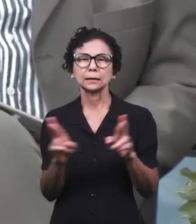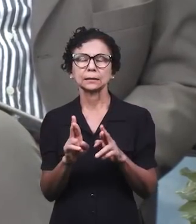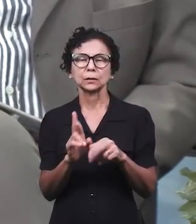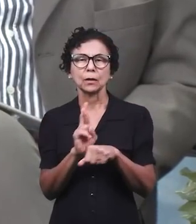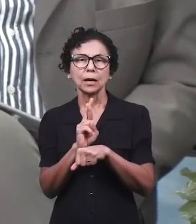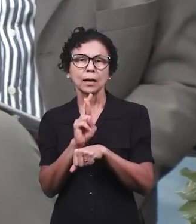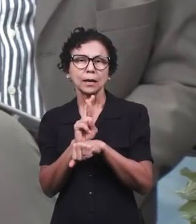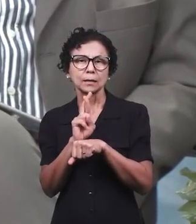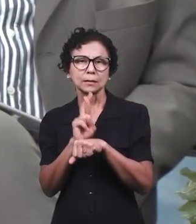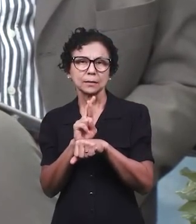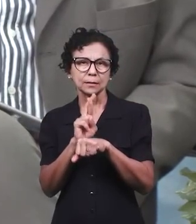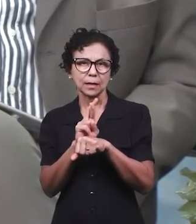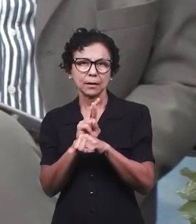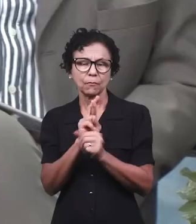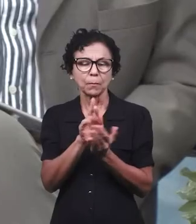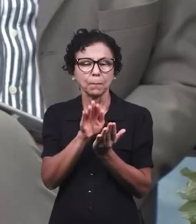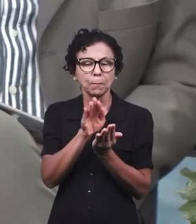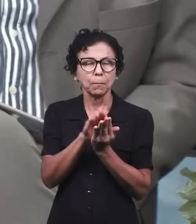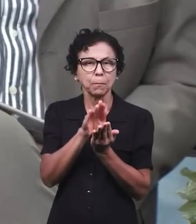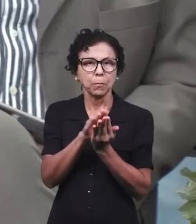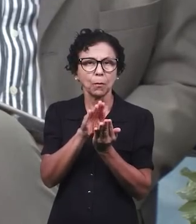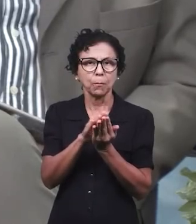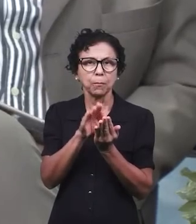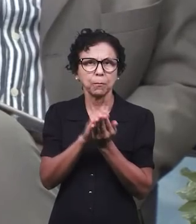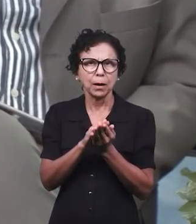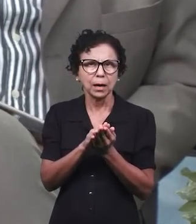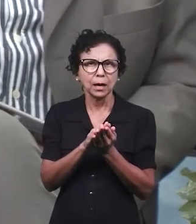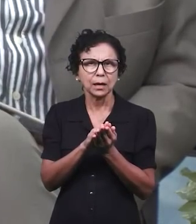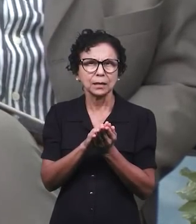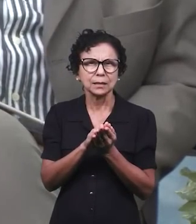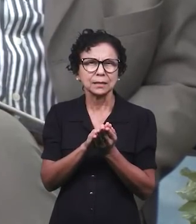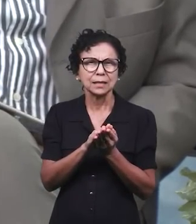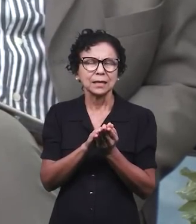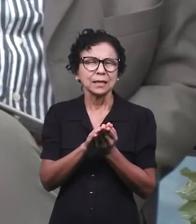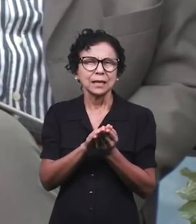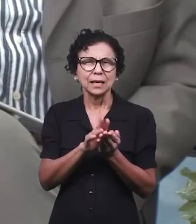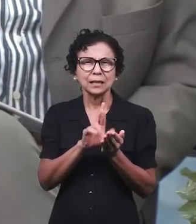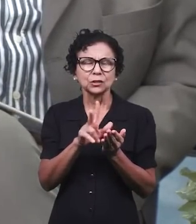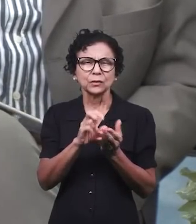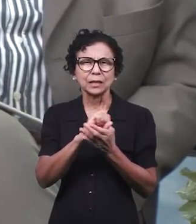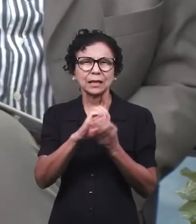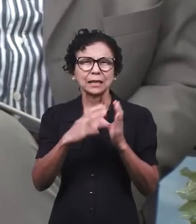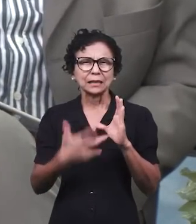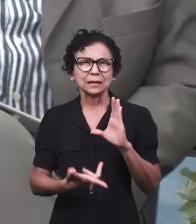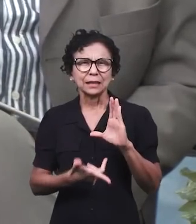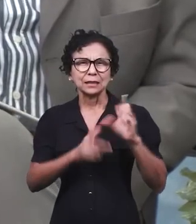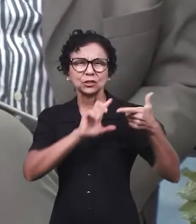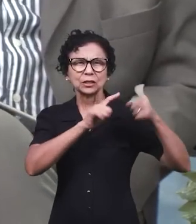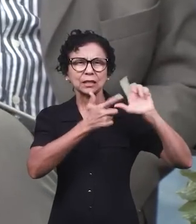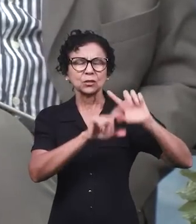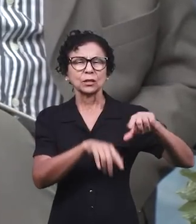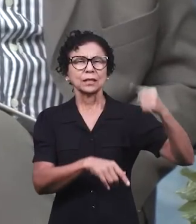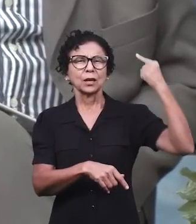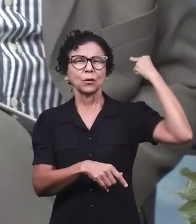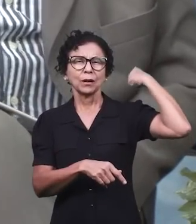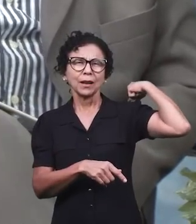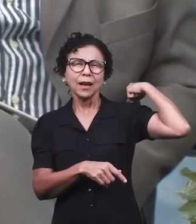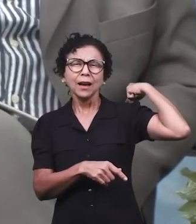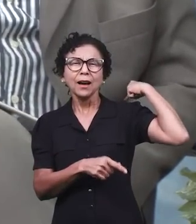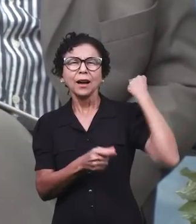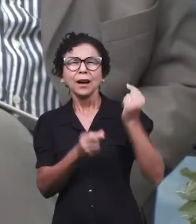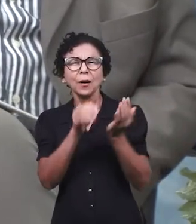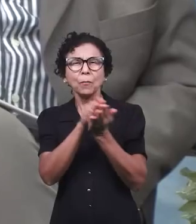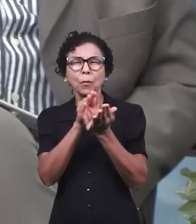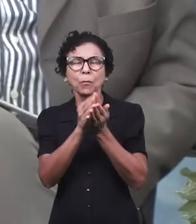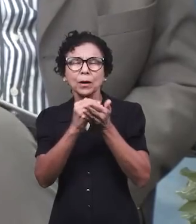expressão, exatamente para não configurar aquela maneira específica de guardar que é na caderneta de poupança, na